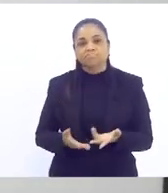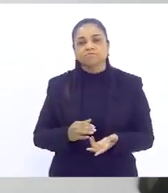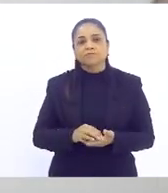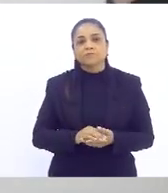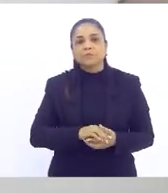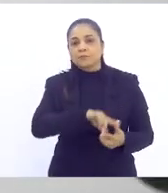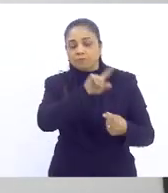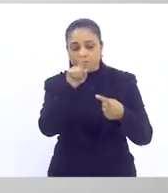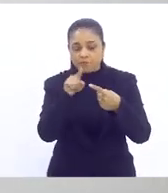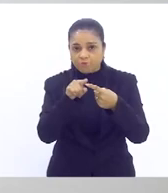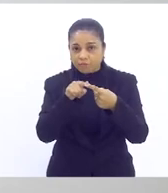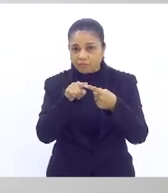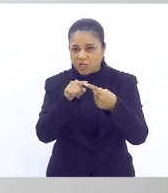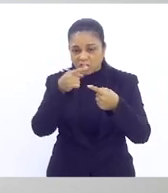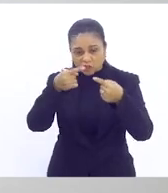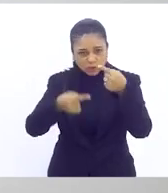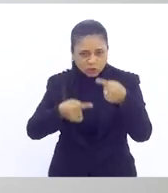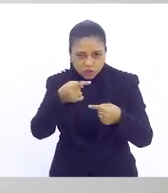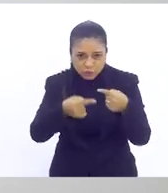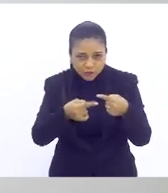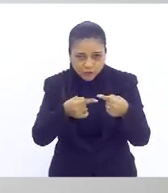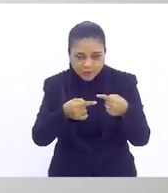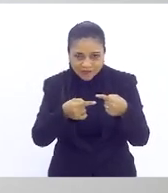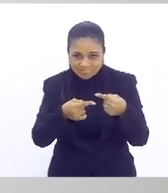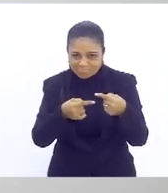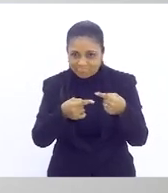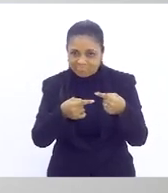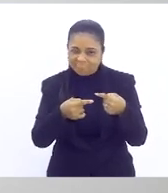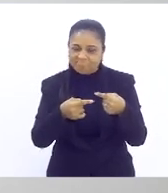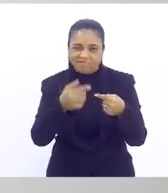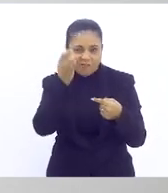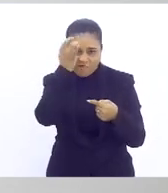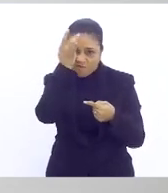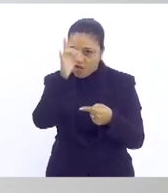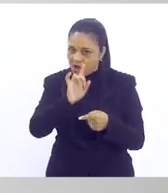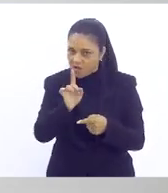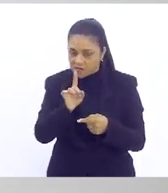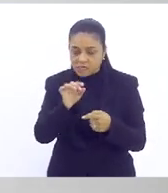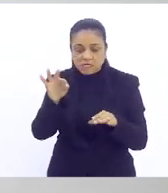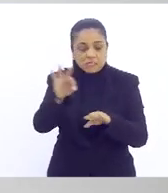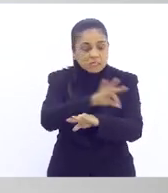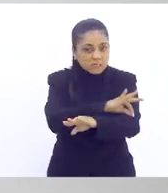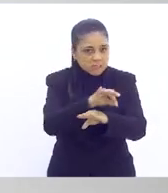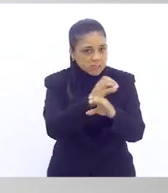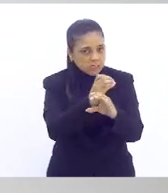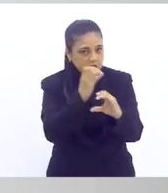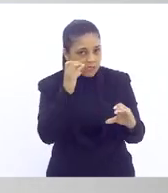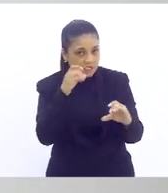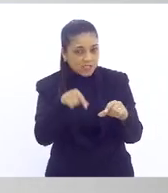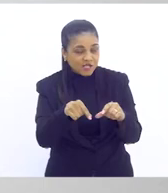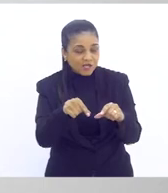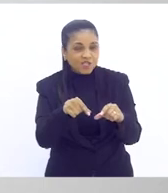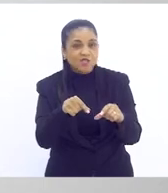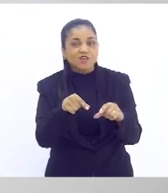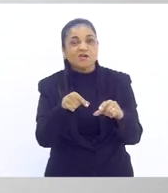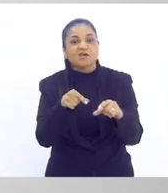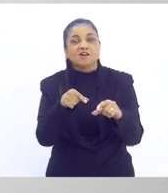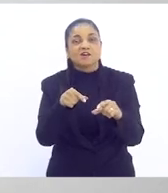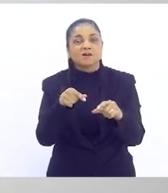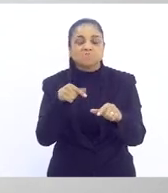essa disputa não é pequena é aqui que é aí a engenharia onde eu diria dorme a coruja onde